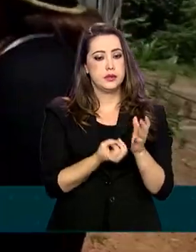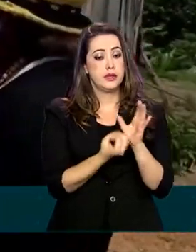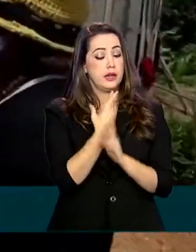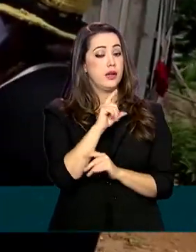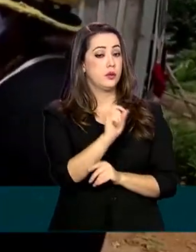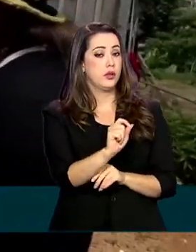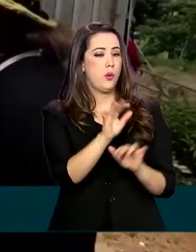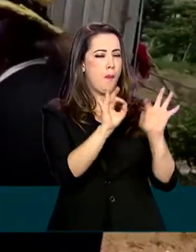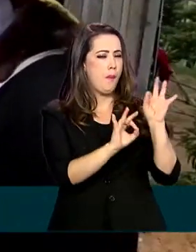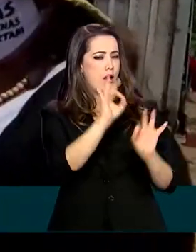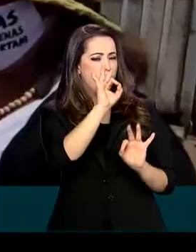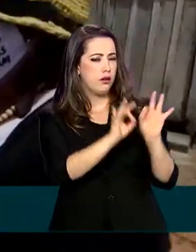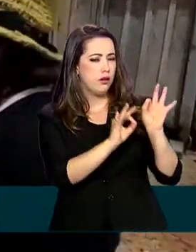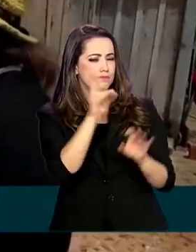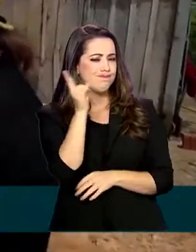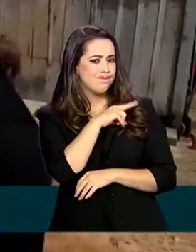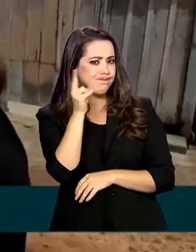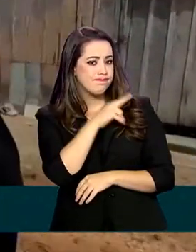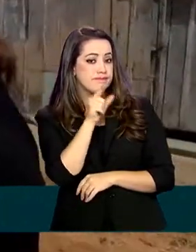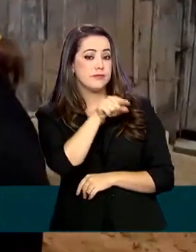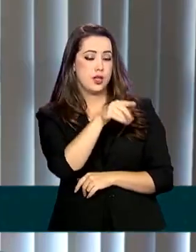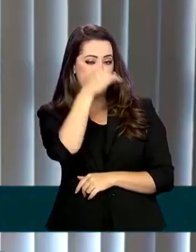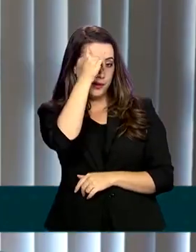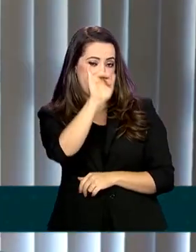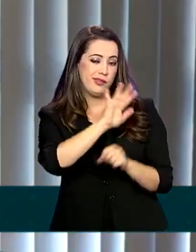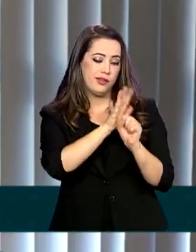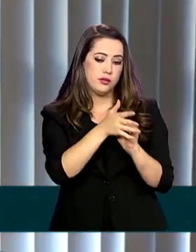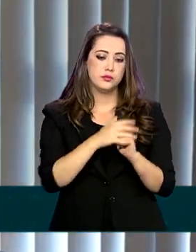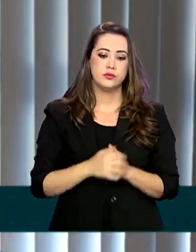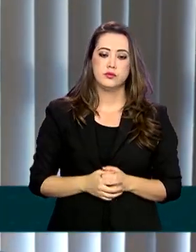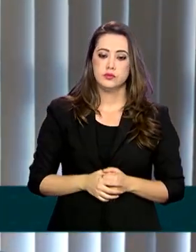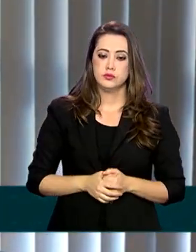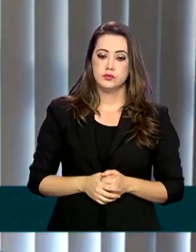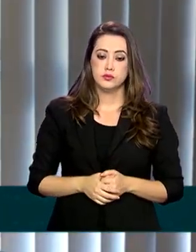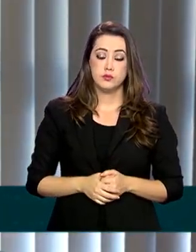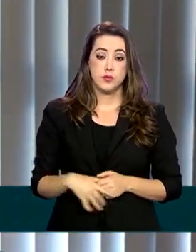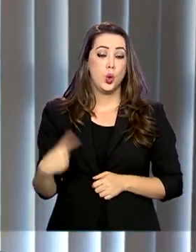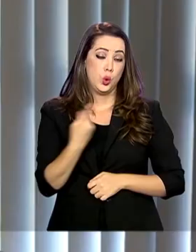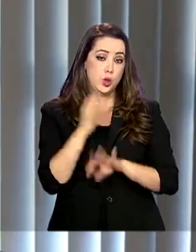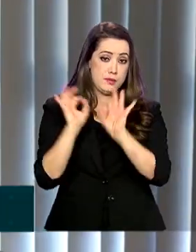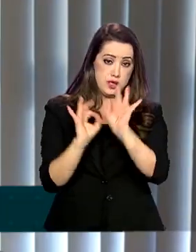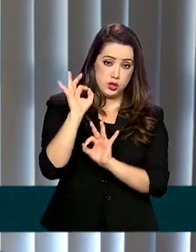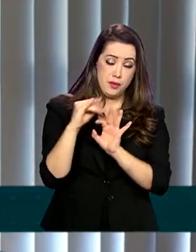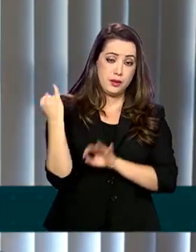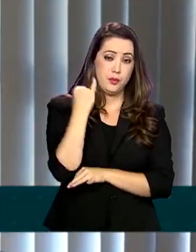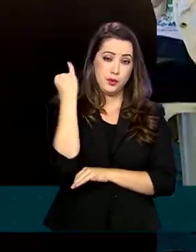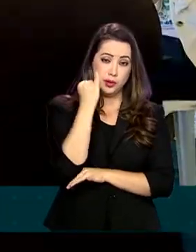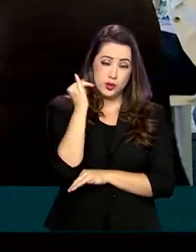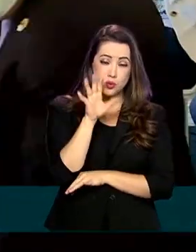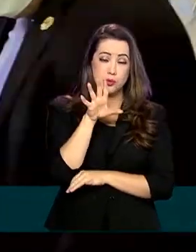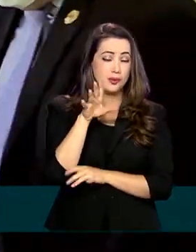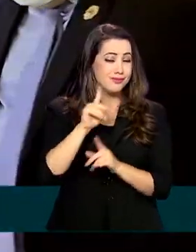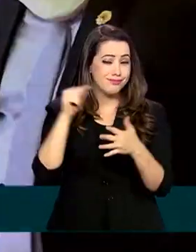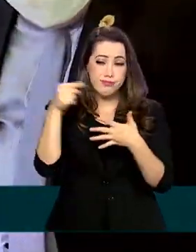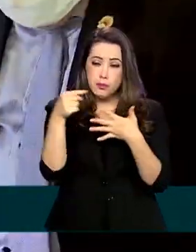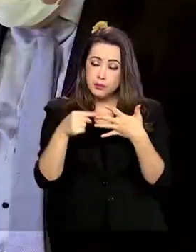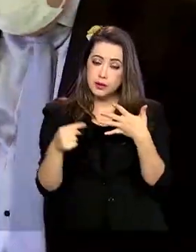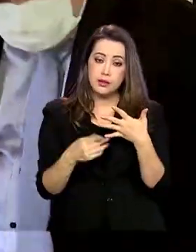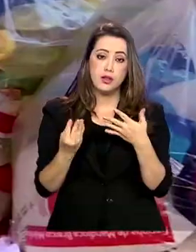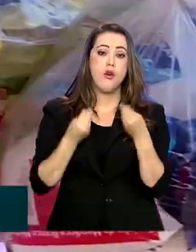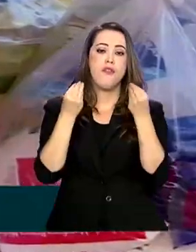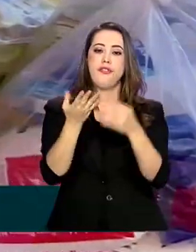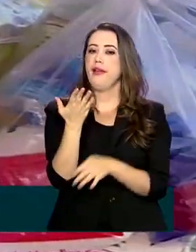emergencial para enfrentamento à Covid-19. O plano é importante porque ele abarca vários segmentos, bem como a garantia da segurança